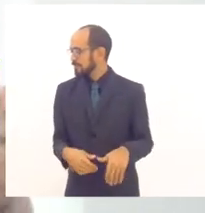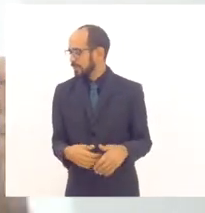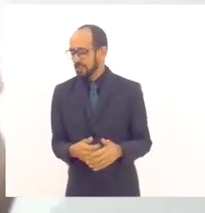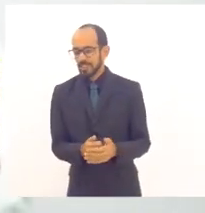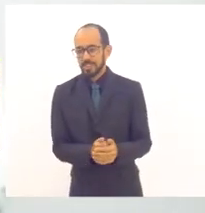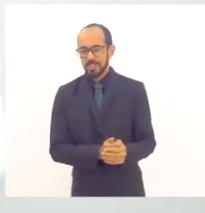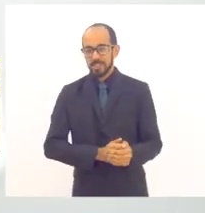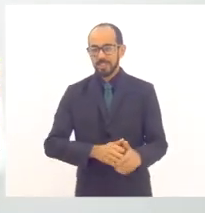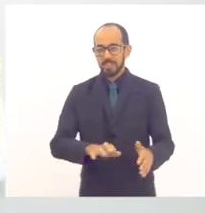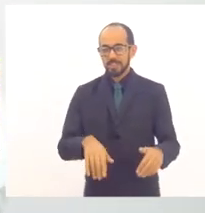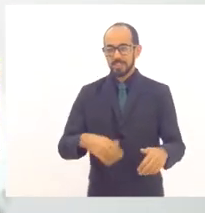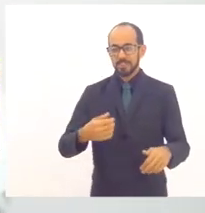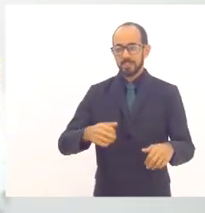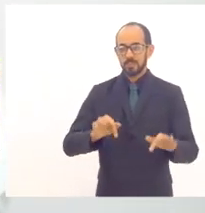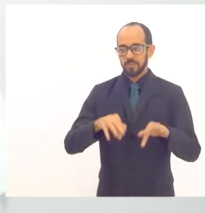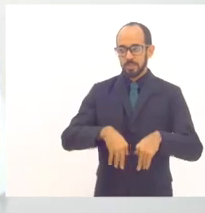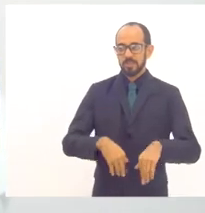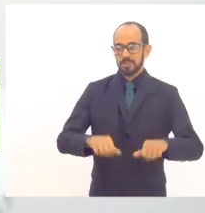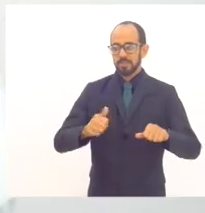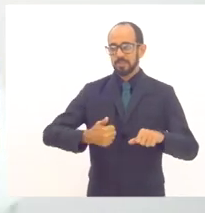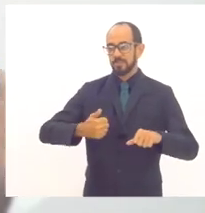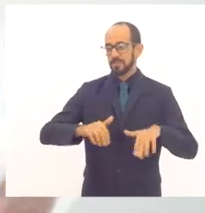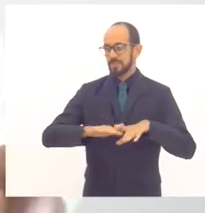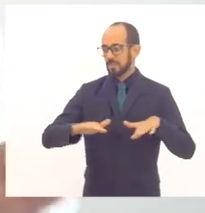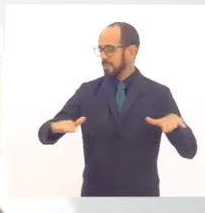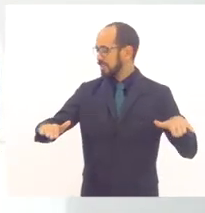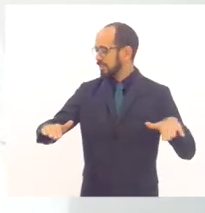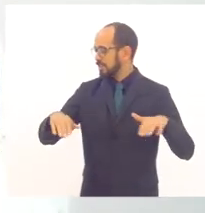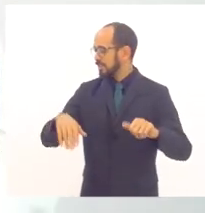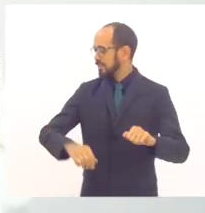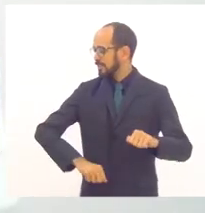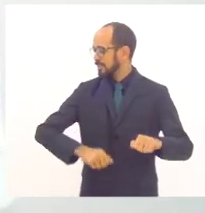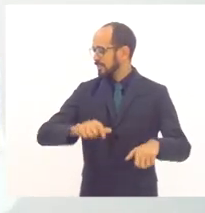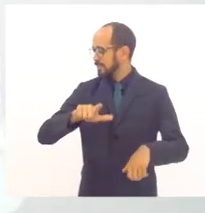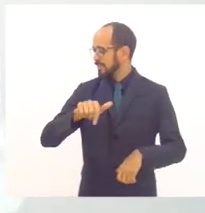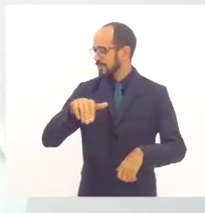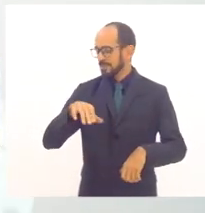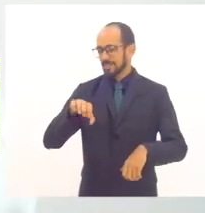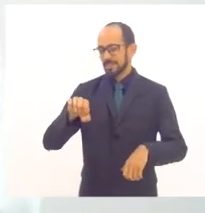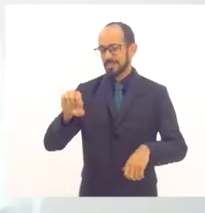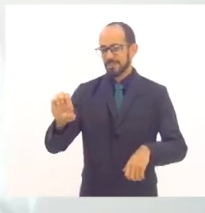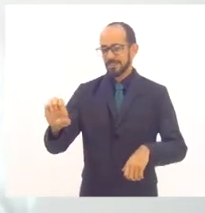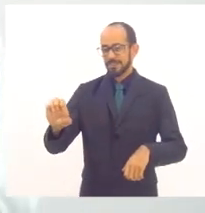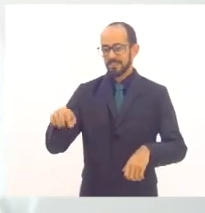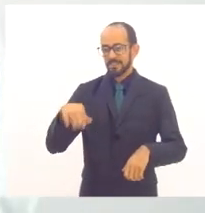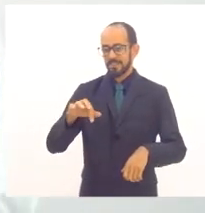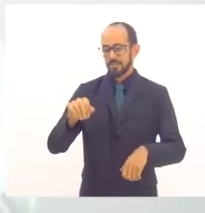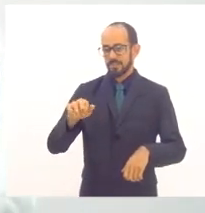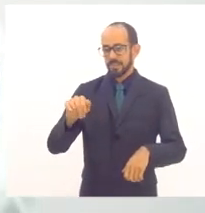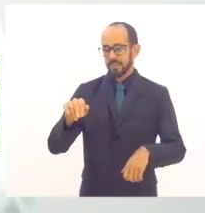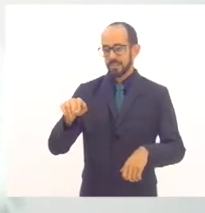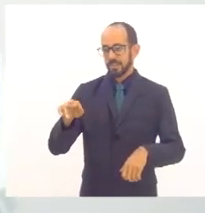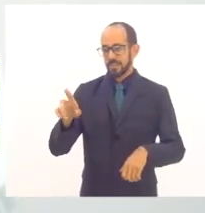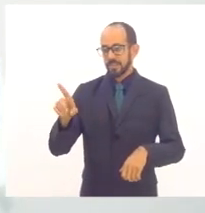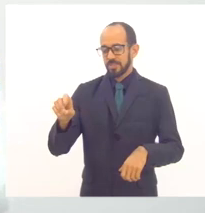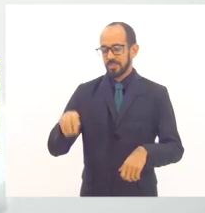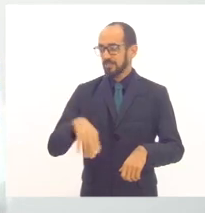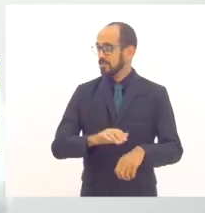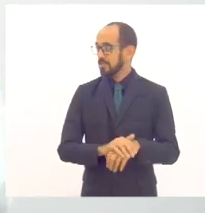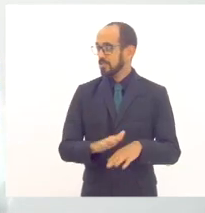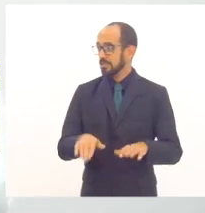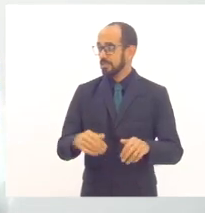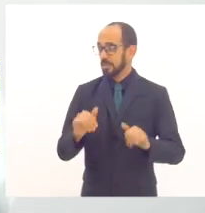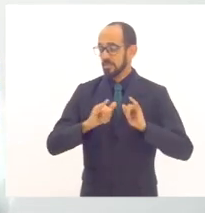encerrar essa primeira mesa ouvindo a Luciene Figueiredo. Eu queria continuar também anunciando a presença de